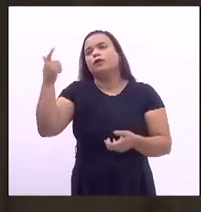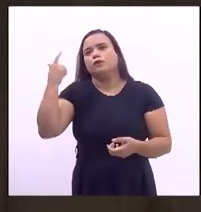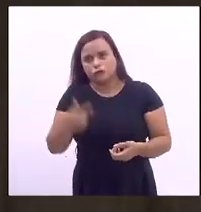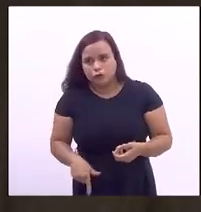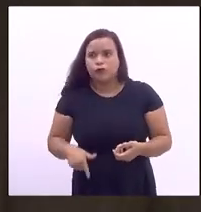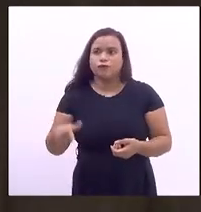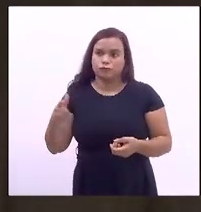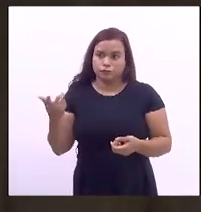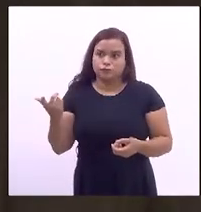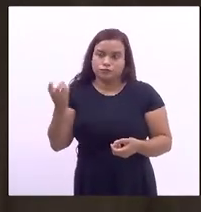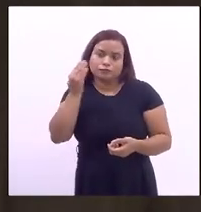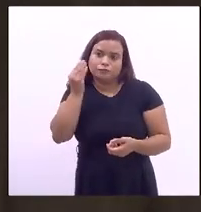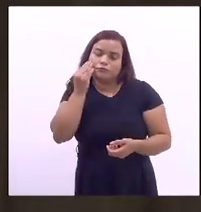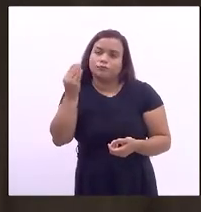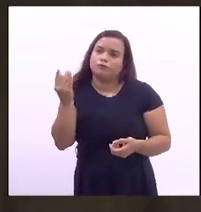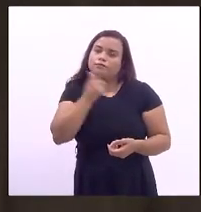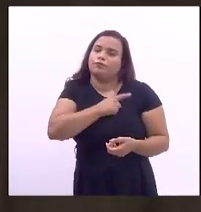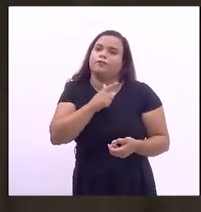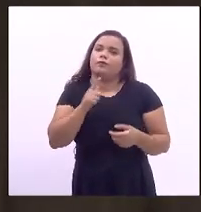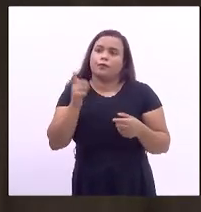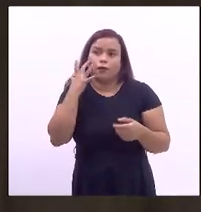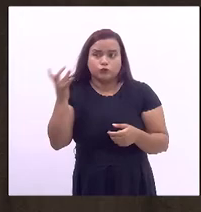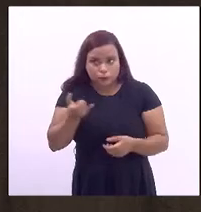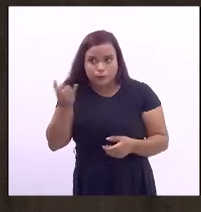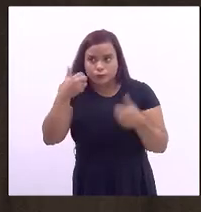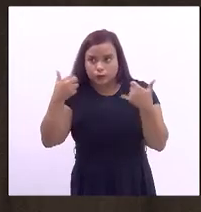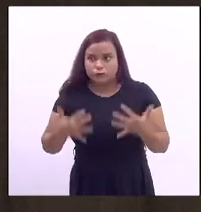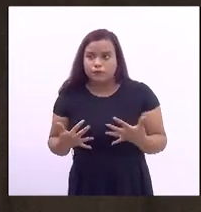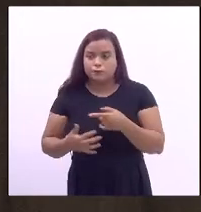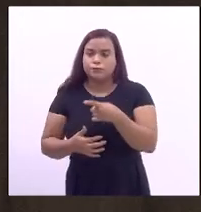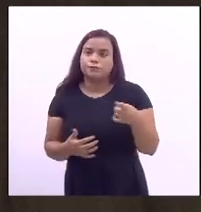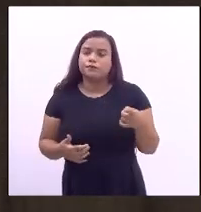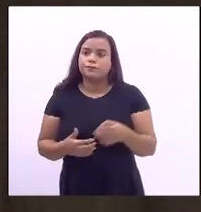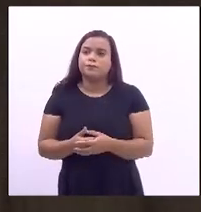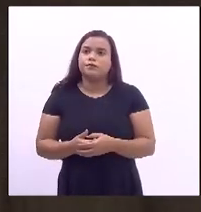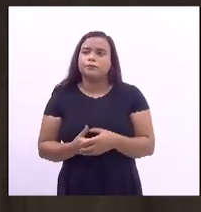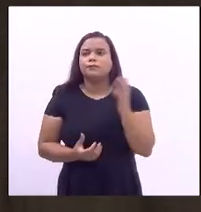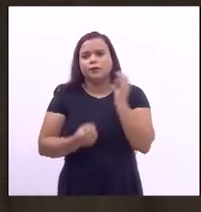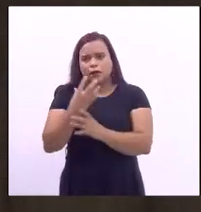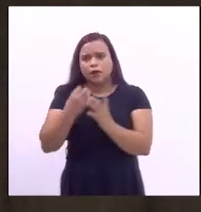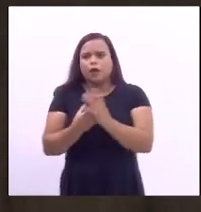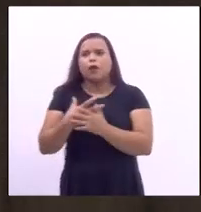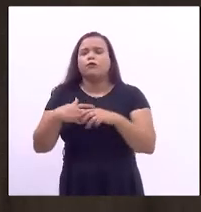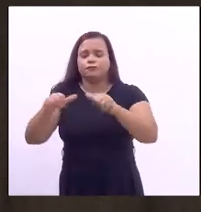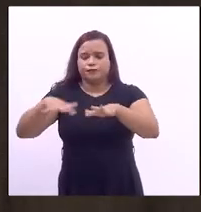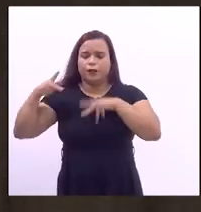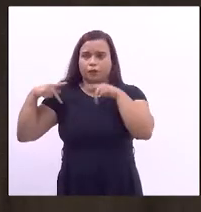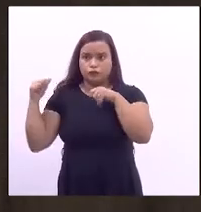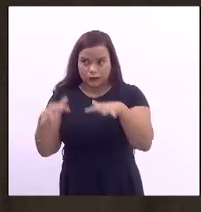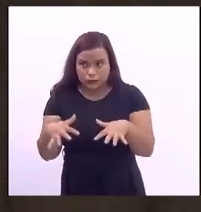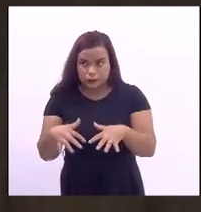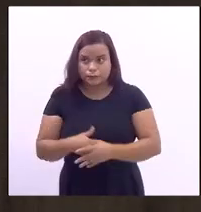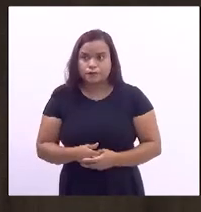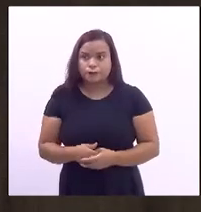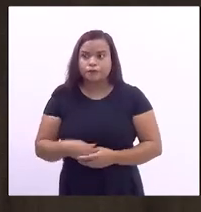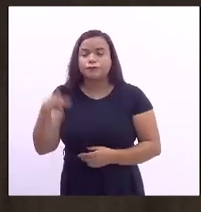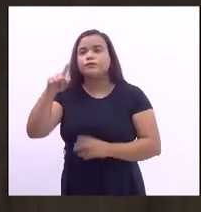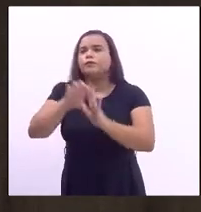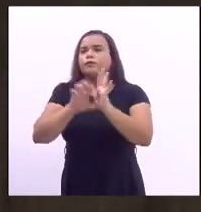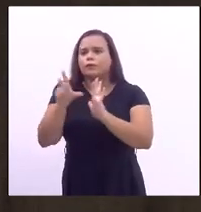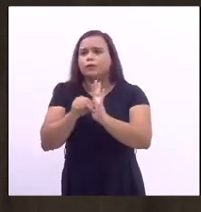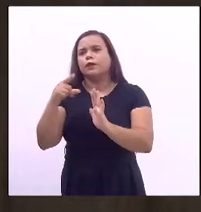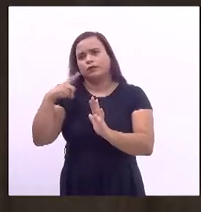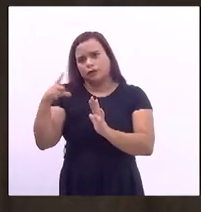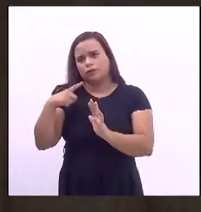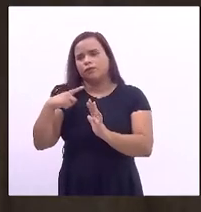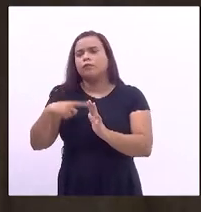então eu acho pertinente que vossa excelência produz audiência pública ele tá emendado